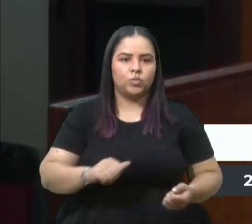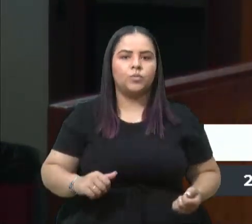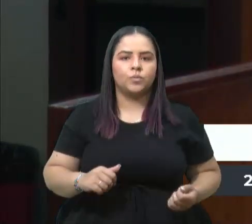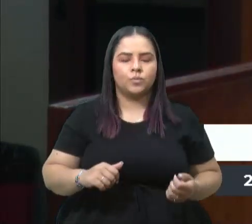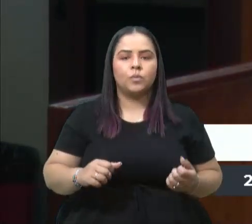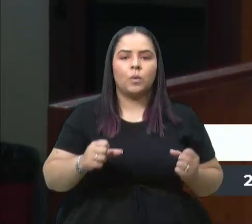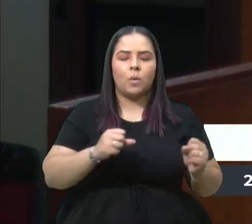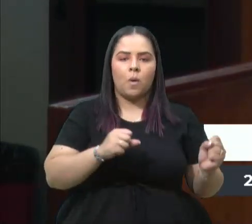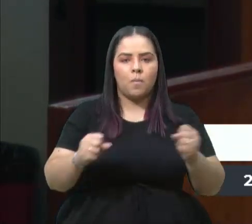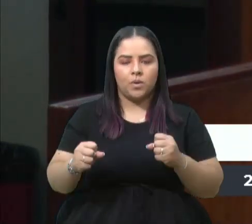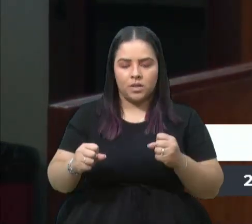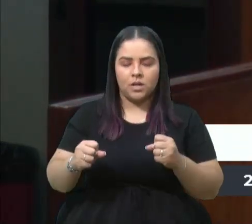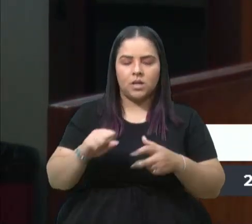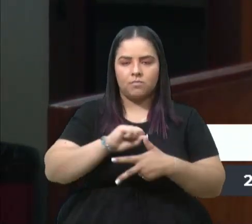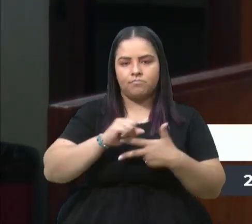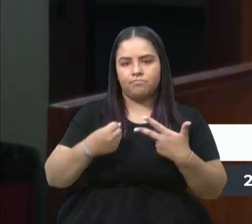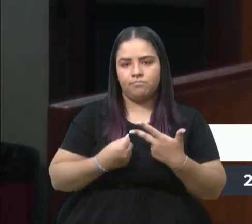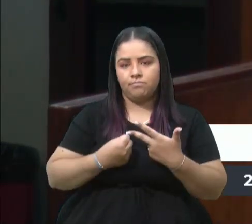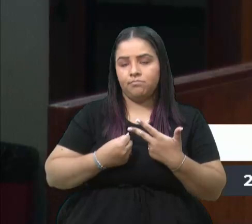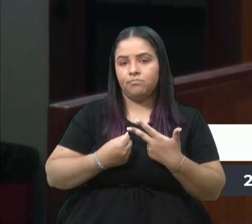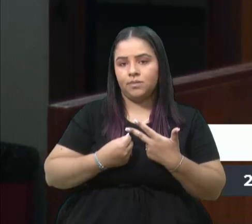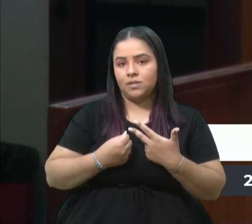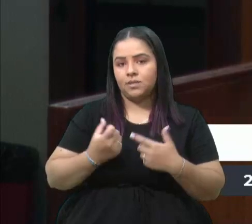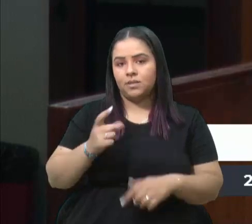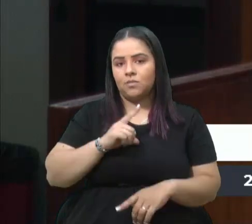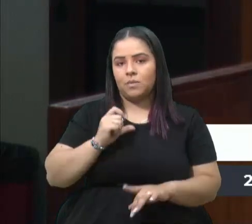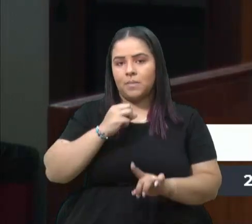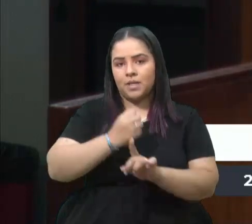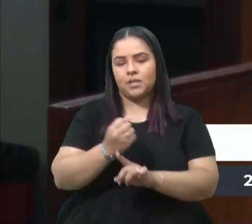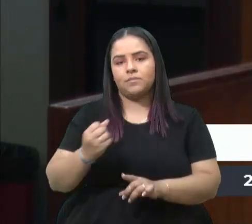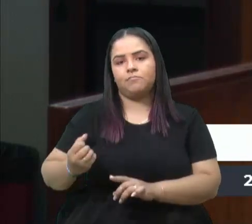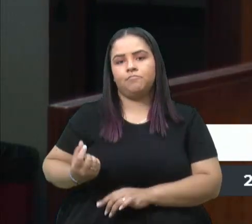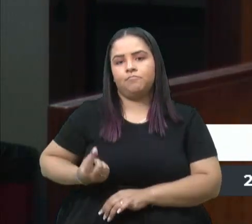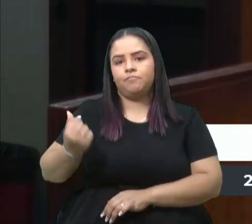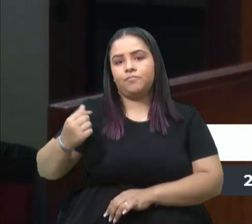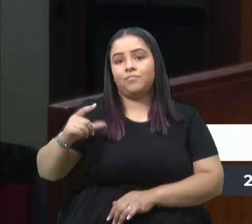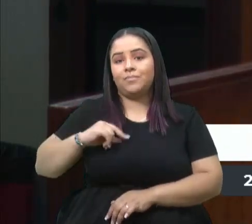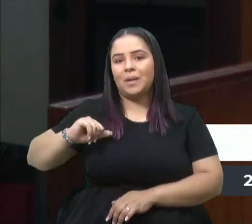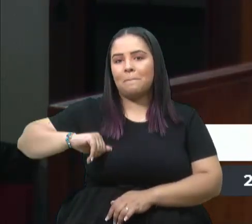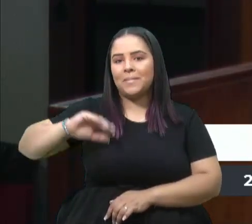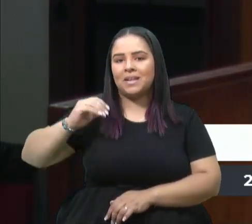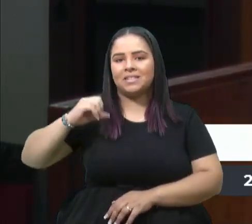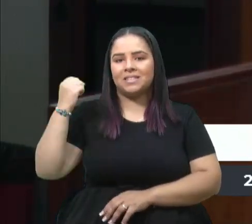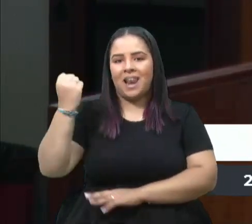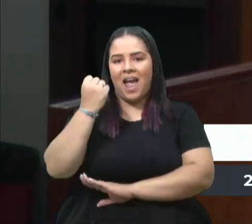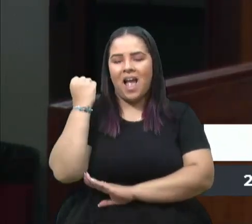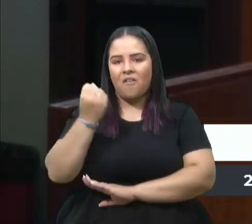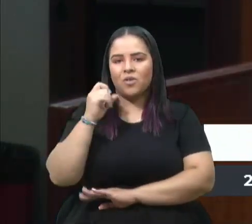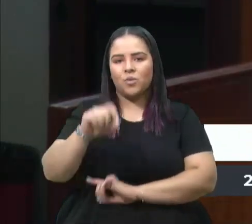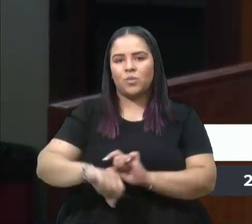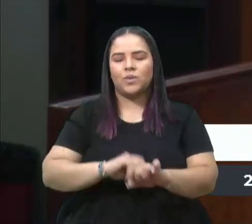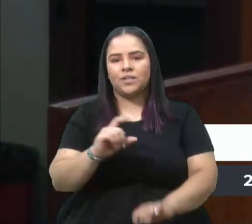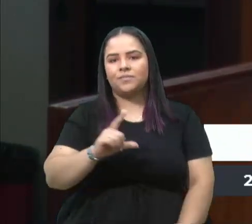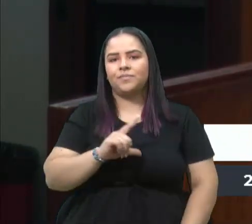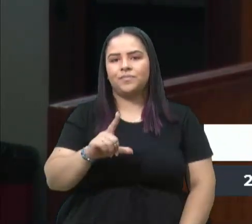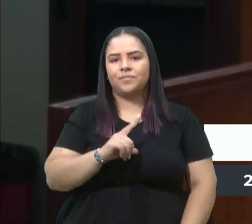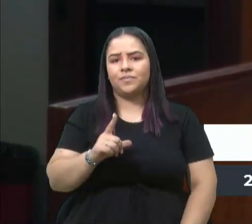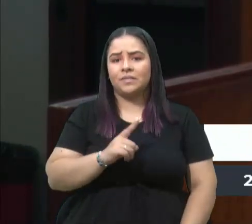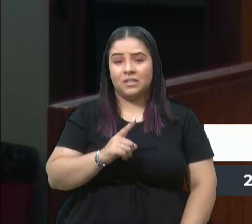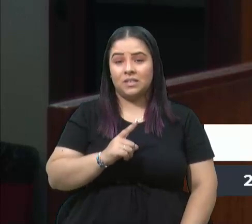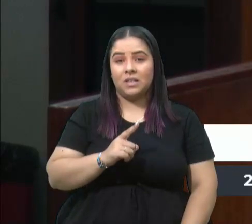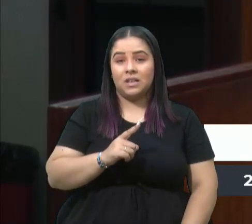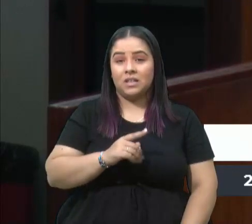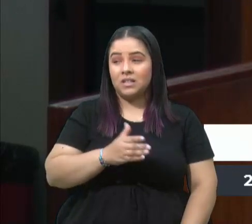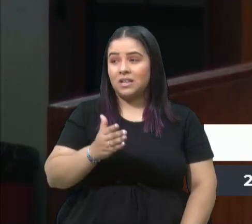poder impactar nas tarifas. E nós temos coisa mais grave ainda, vereador Velocino. A questão das isenções de quem mora nessas